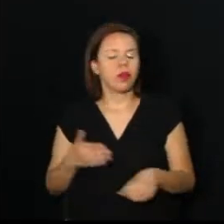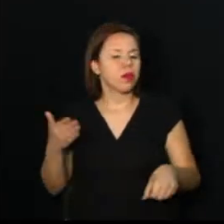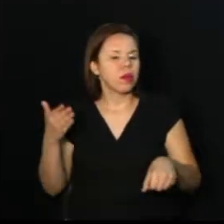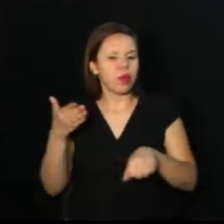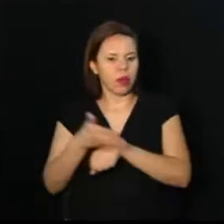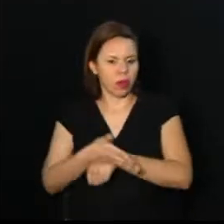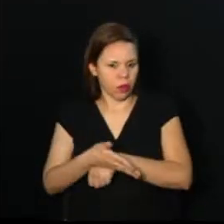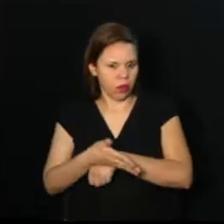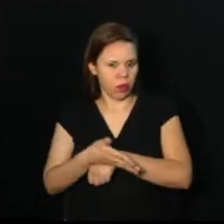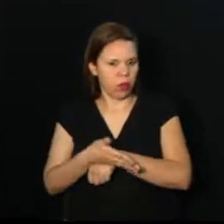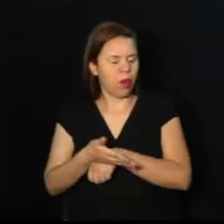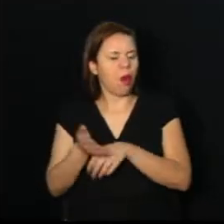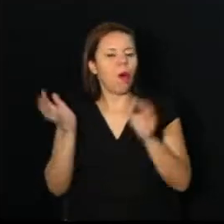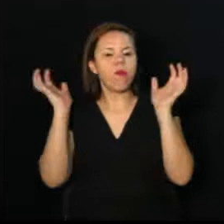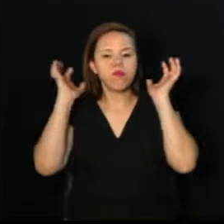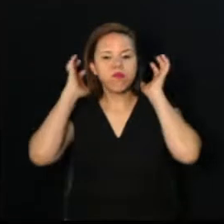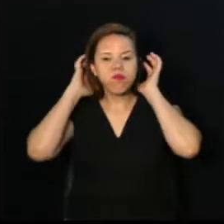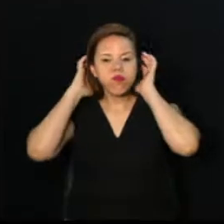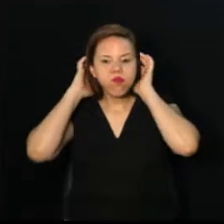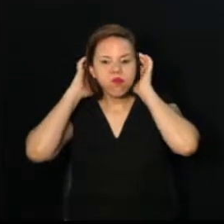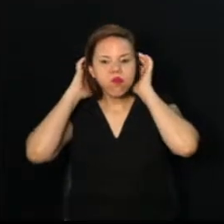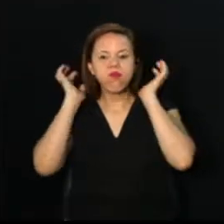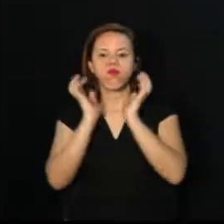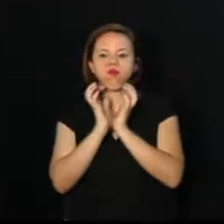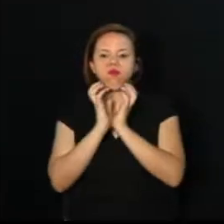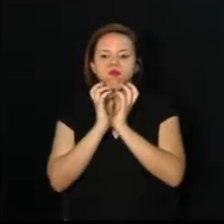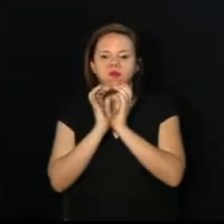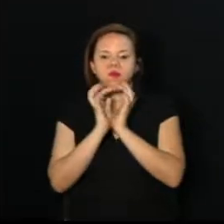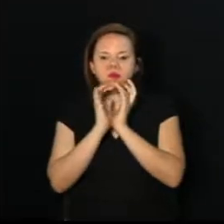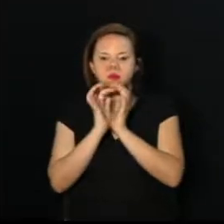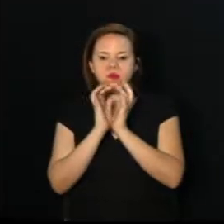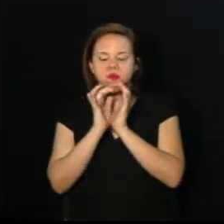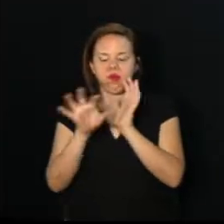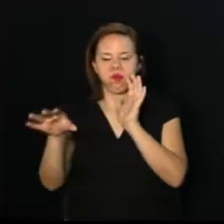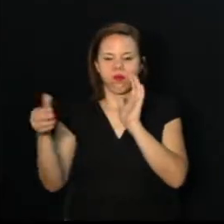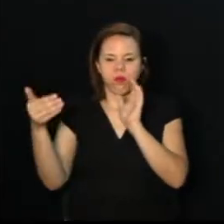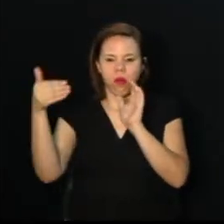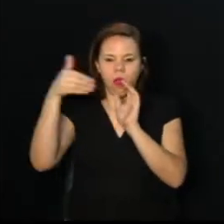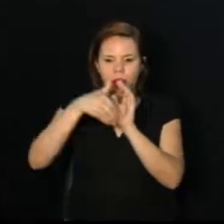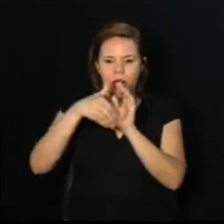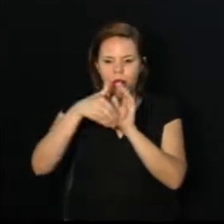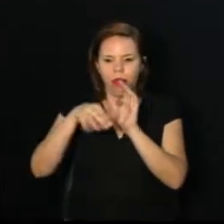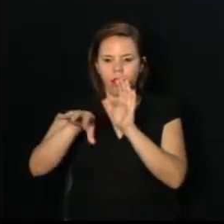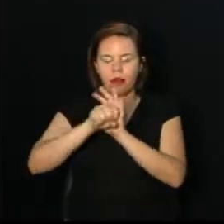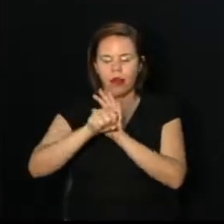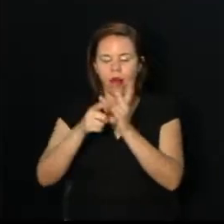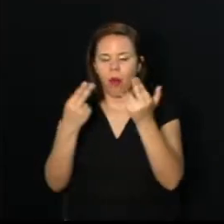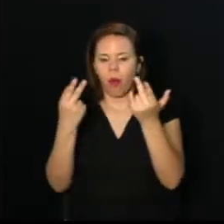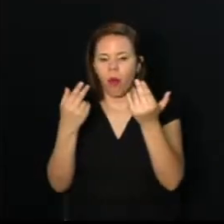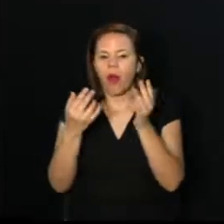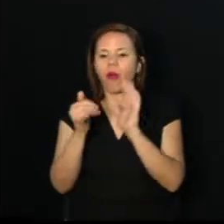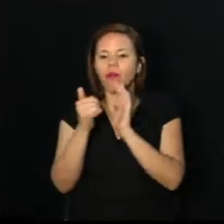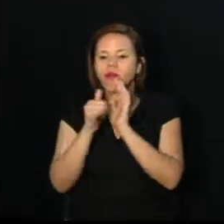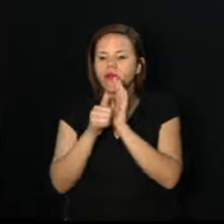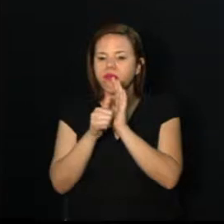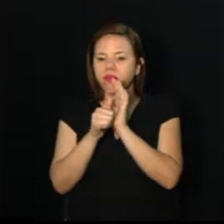entra no meu cérebro como um estímulo elétrico.